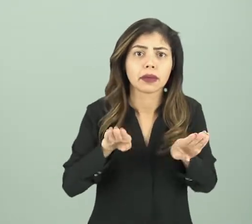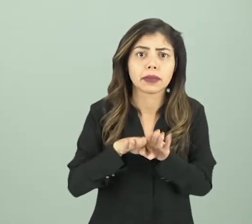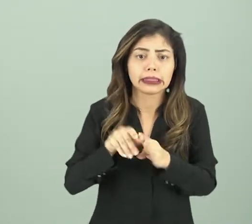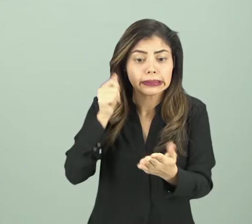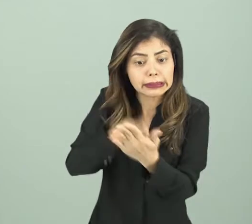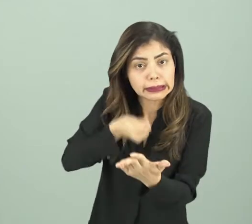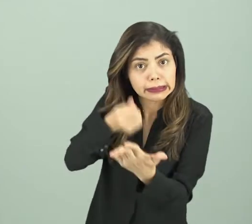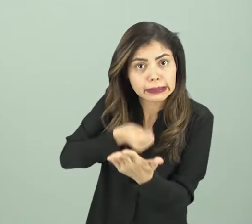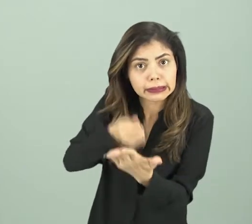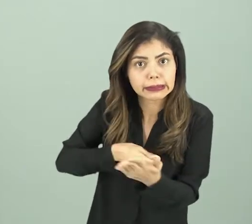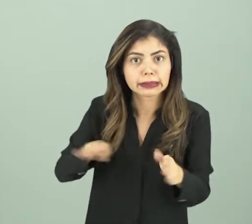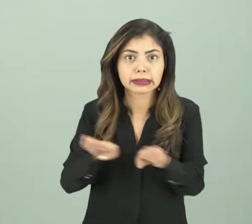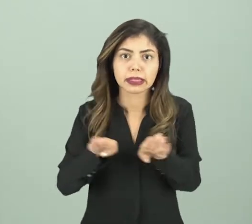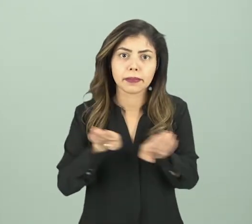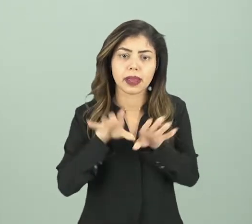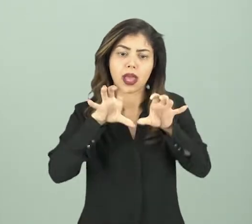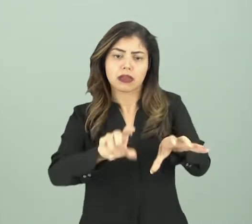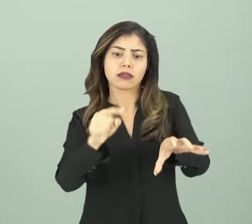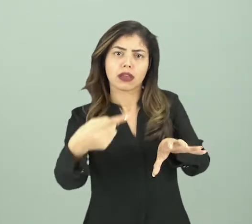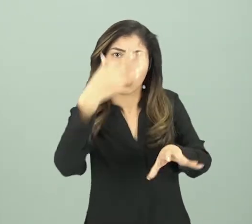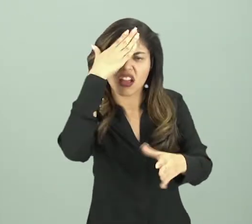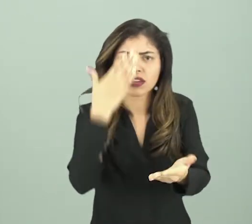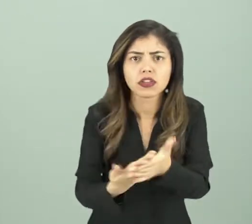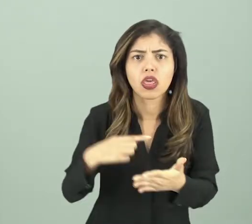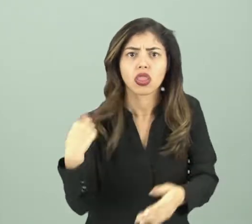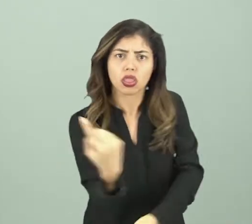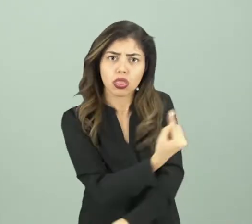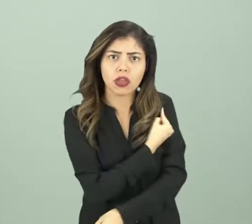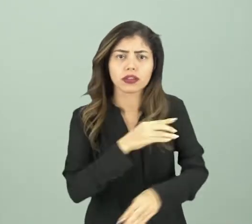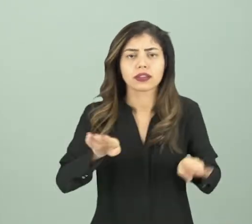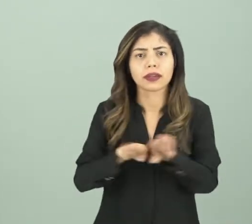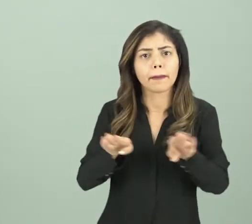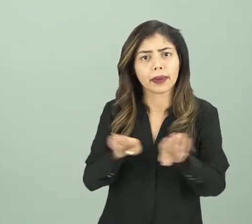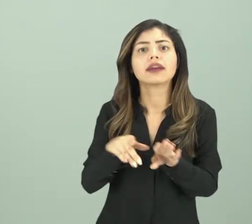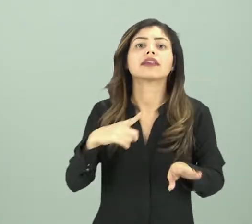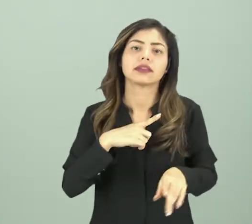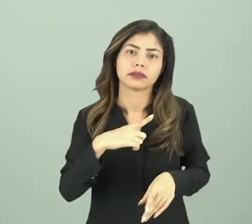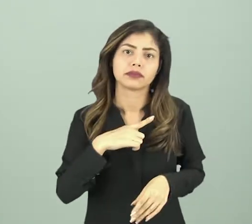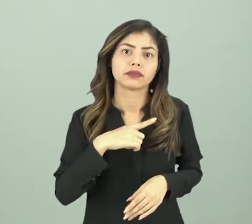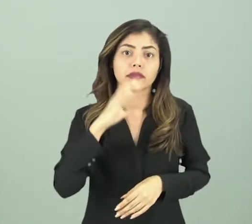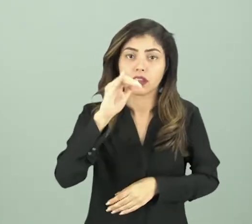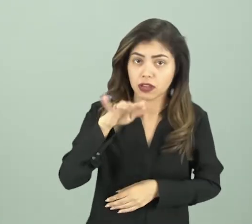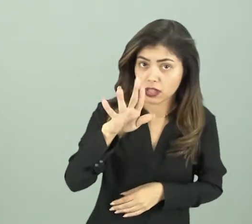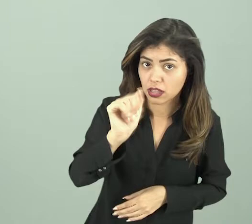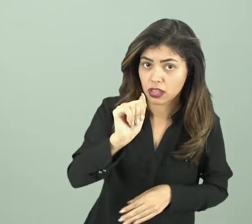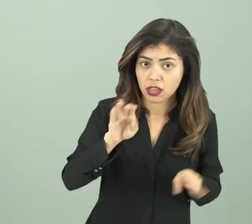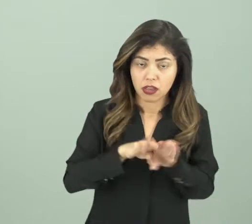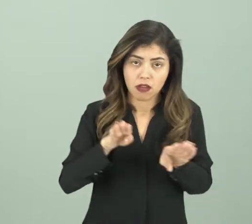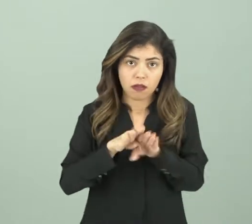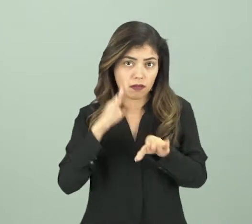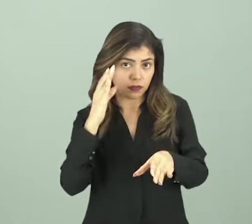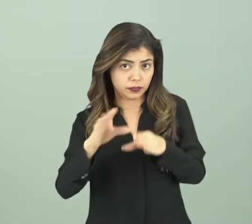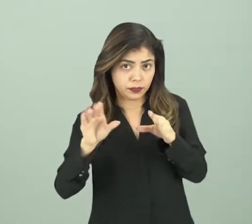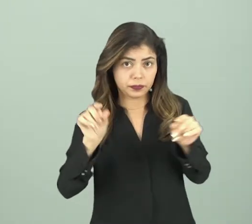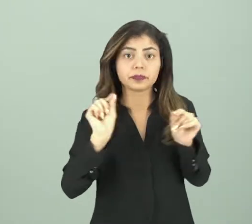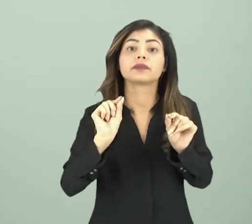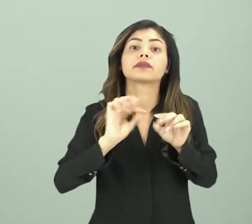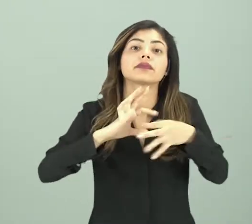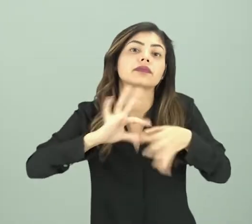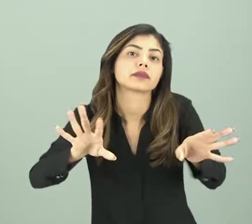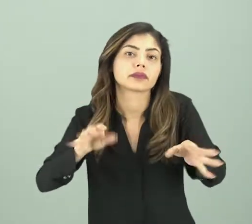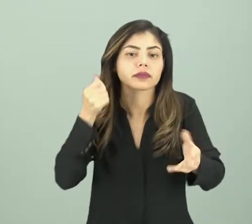exigir demais aquilo que a gente acredita ser nosso, exercendo aquilo que o Kant chamava de liberdade brutal. O que